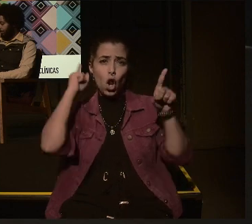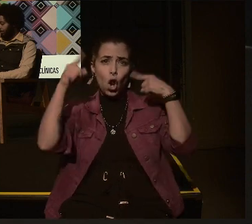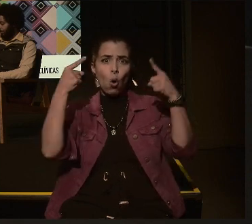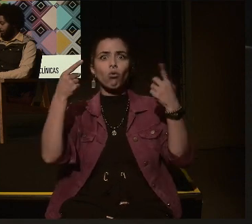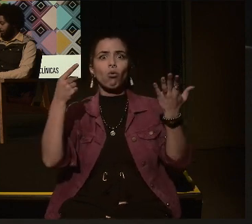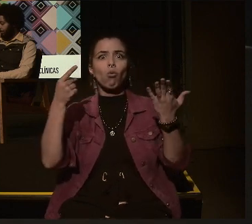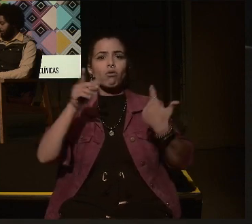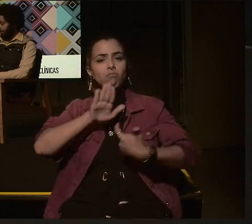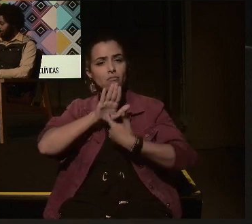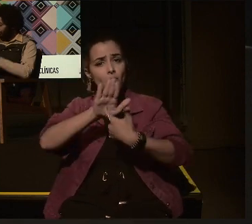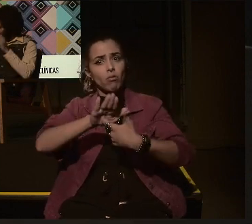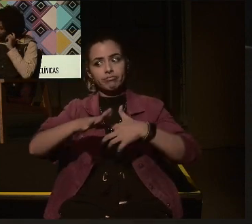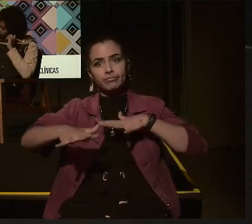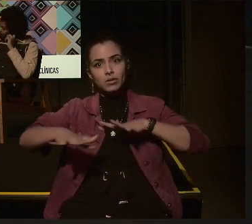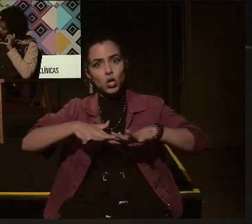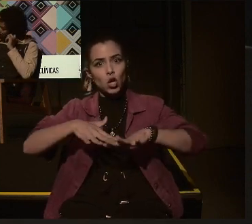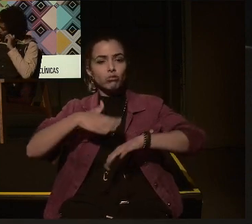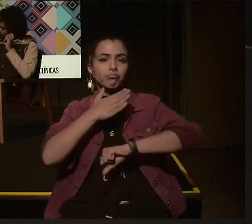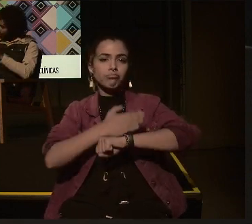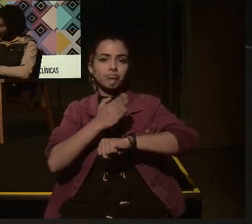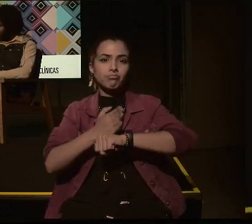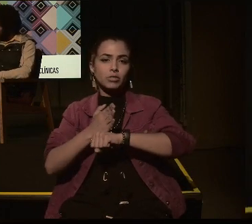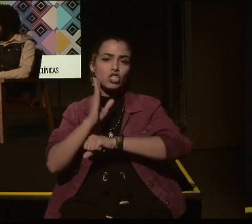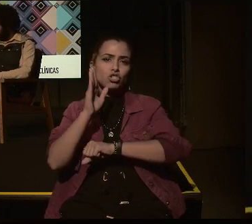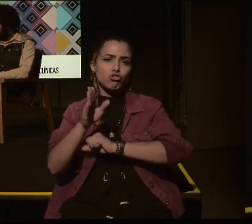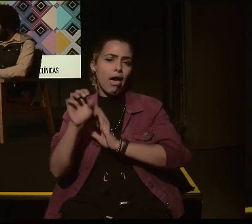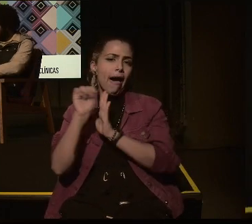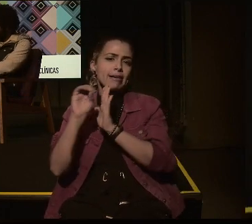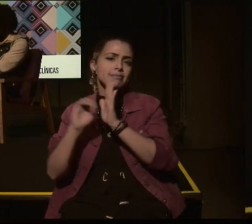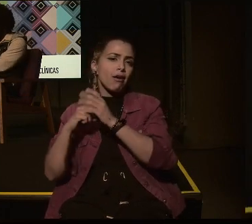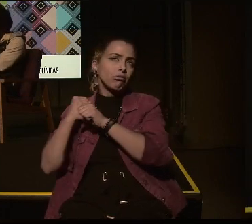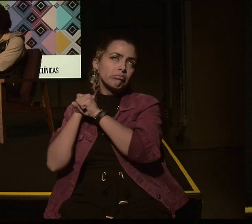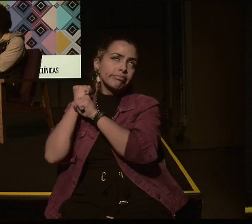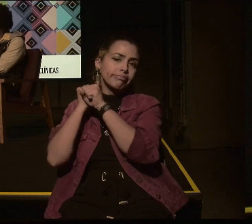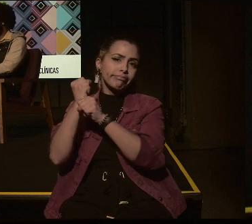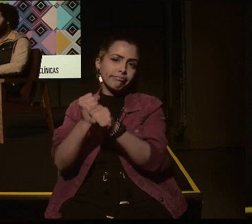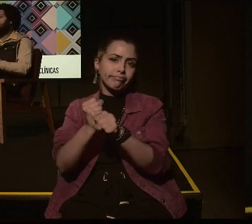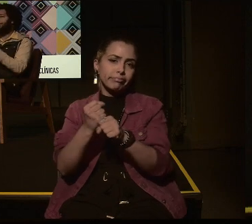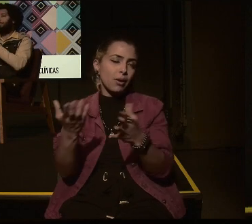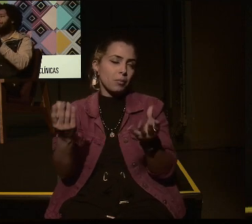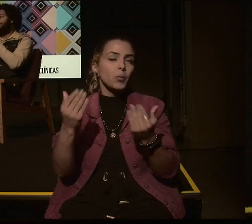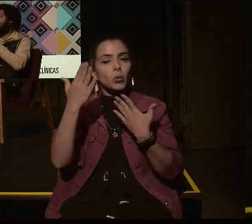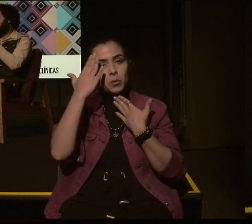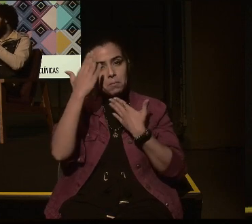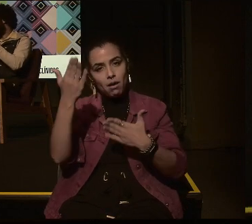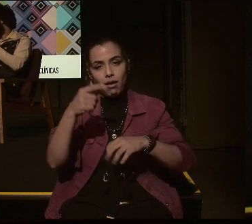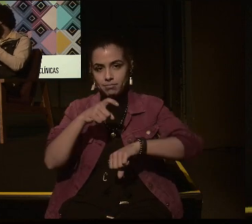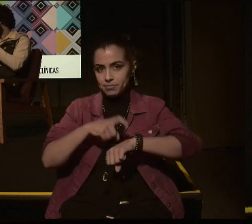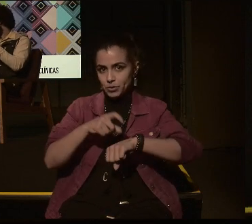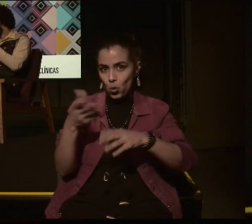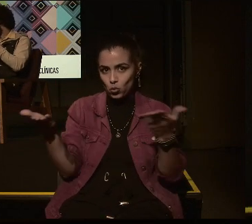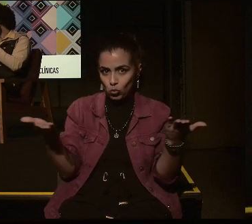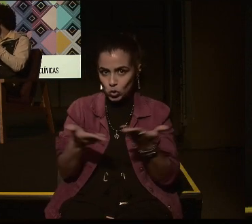exigido há alguns séculos. Obrigado pela noite de hoje.